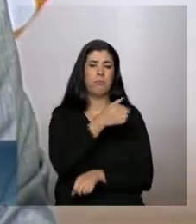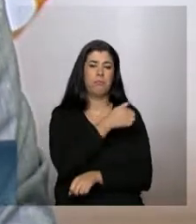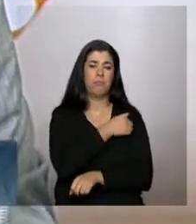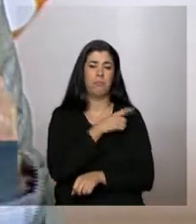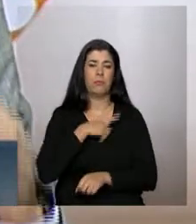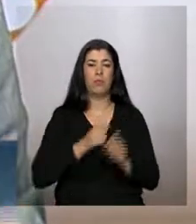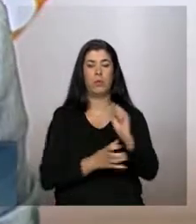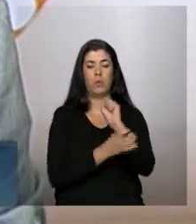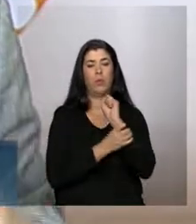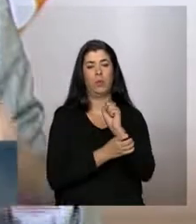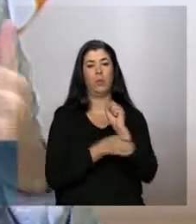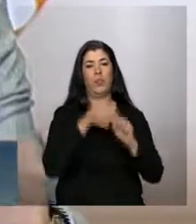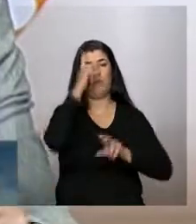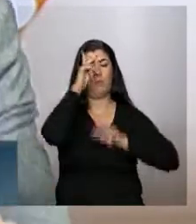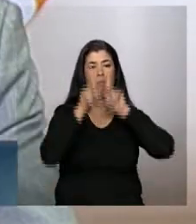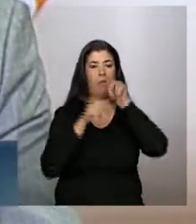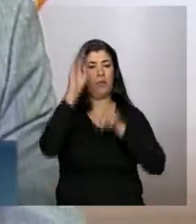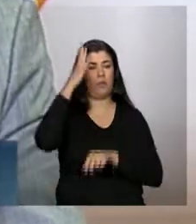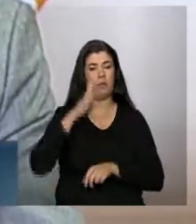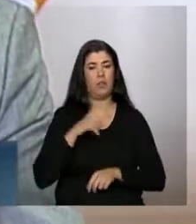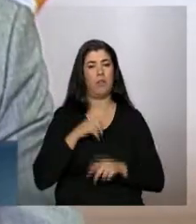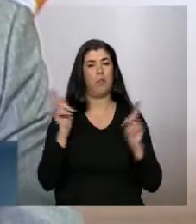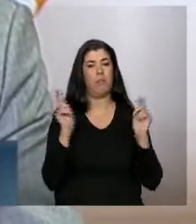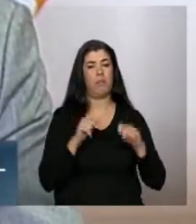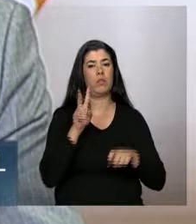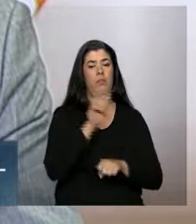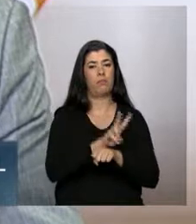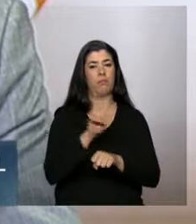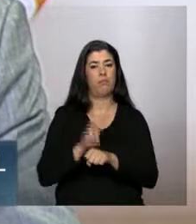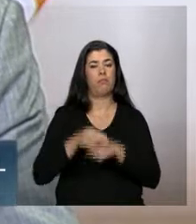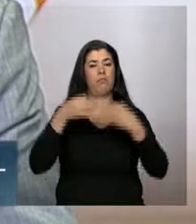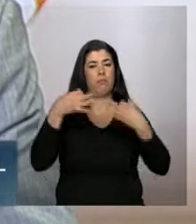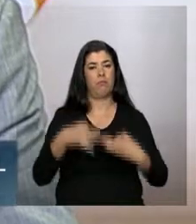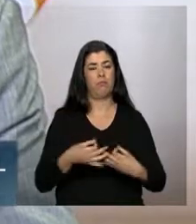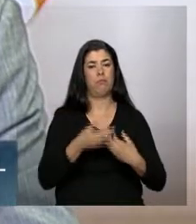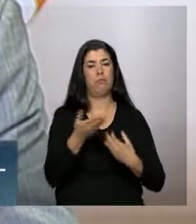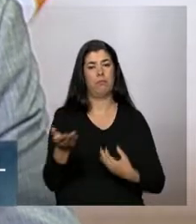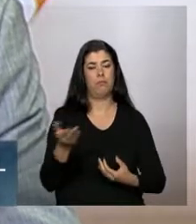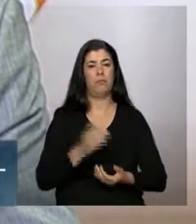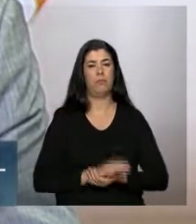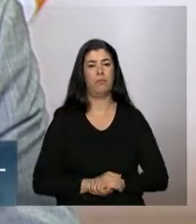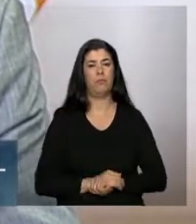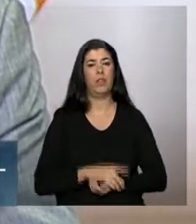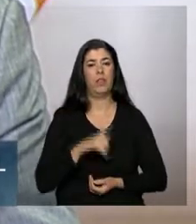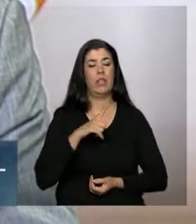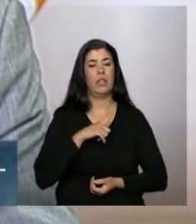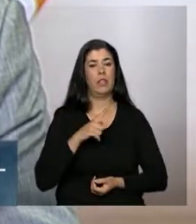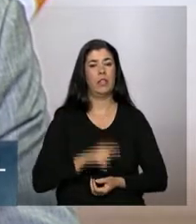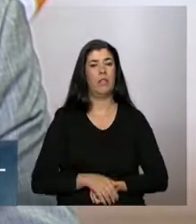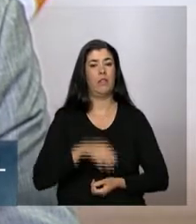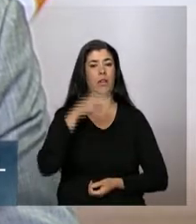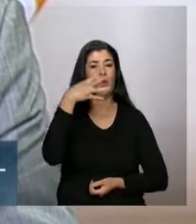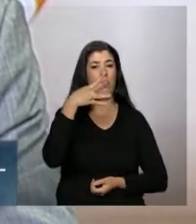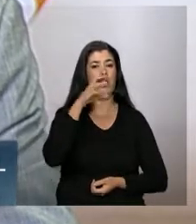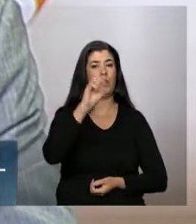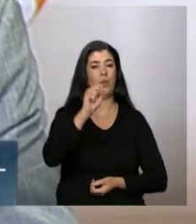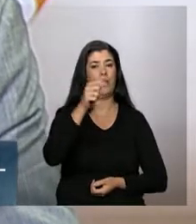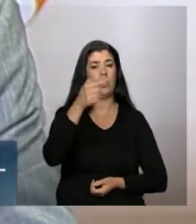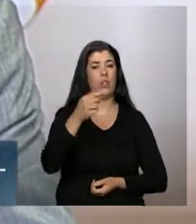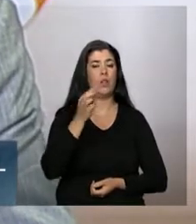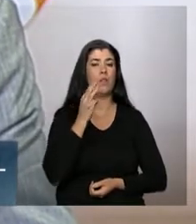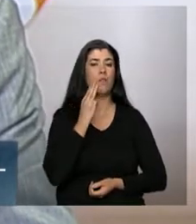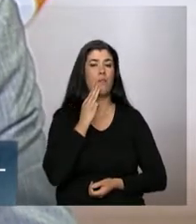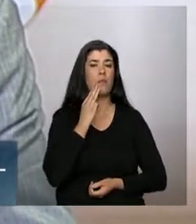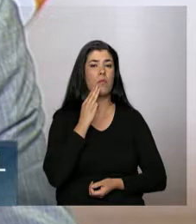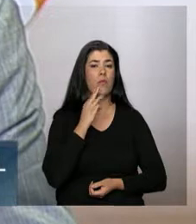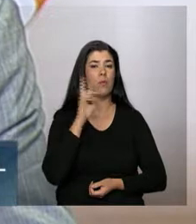vacina com maior potencial de proteção à nossa população. São R$ 487 milhões de